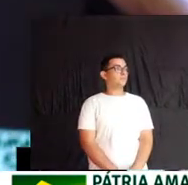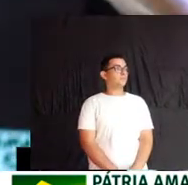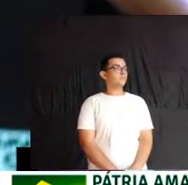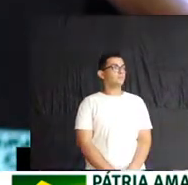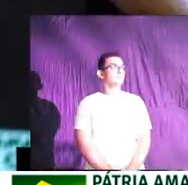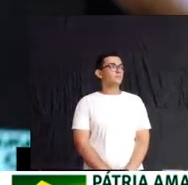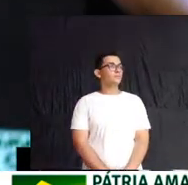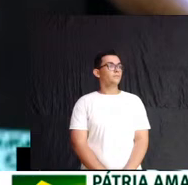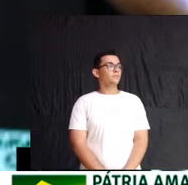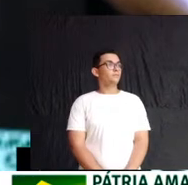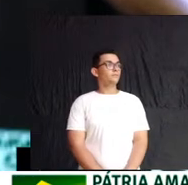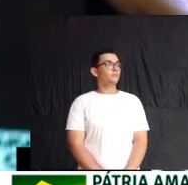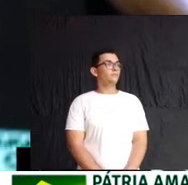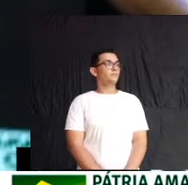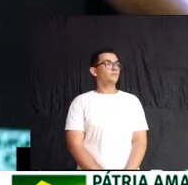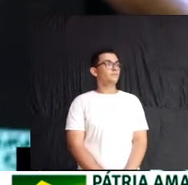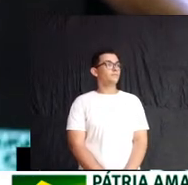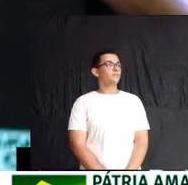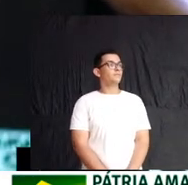tell me in